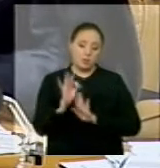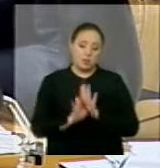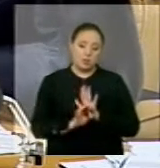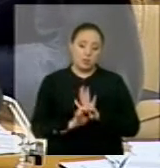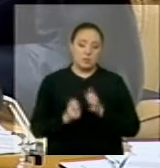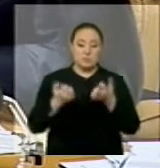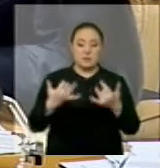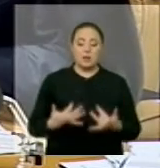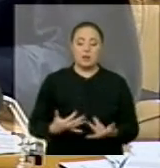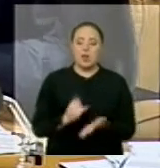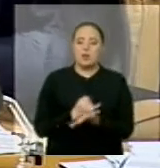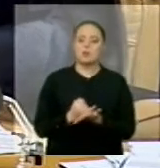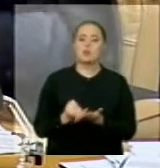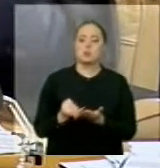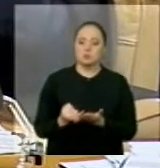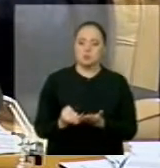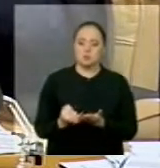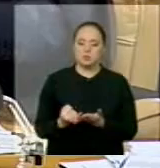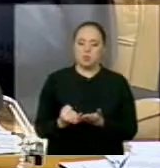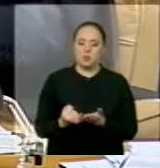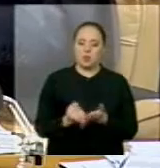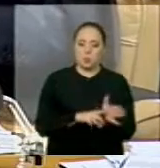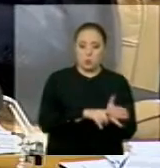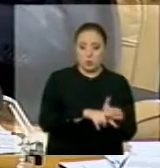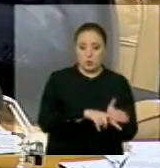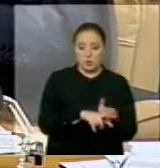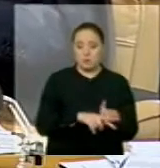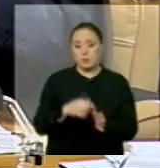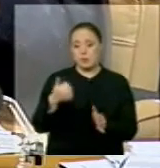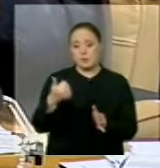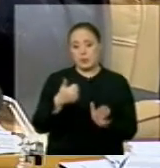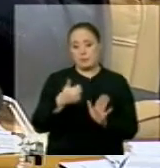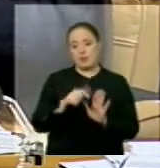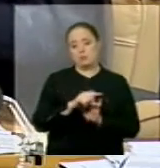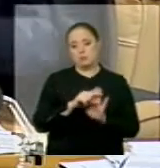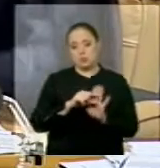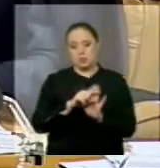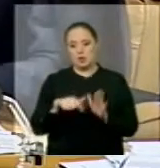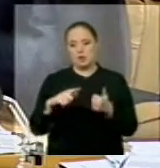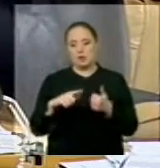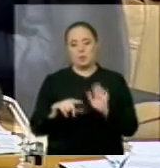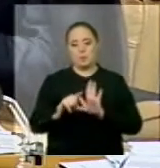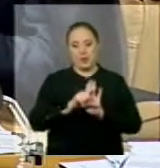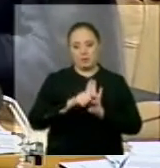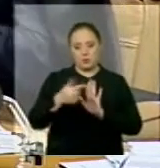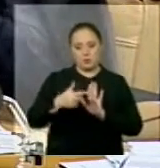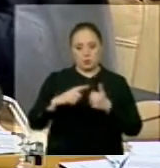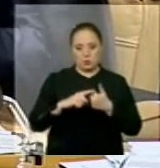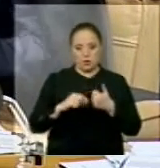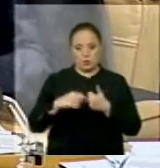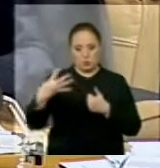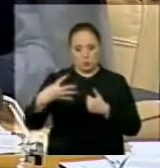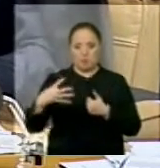uma introdução ao exame do primeiro desses dispositivos, que é o parágrafo 2º do artigo 4º. Essa